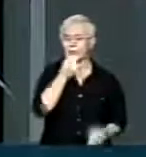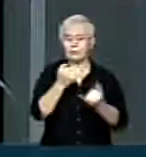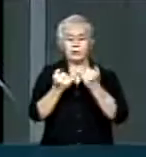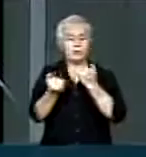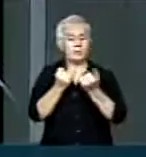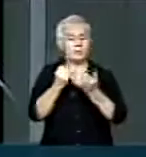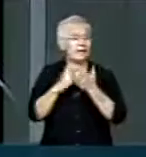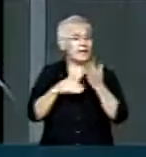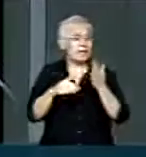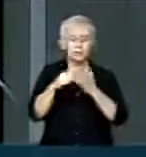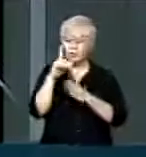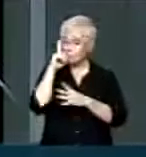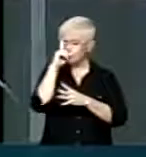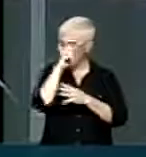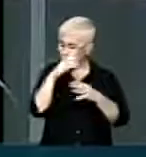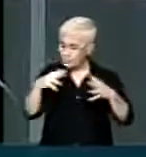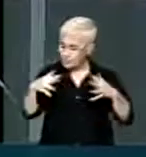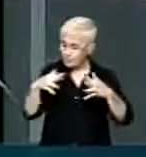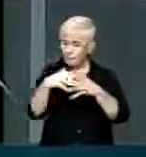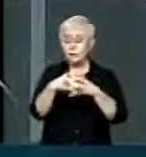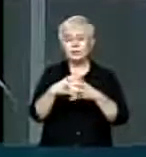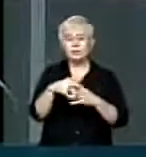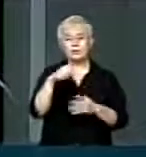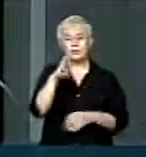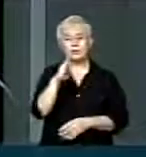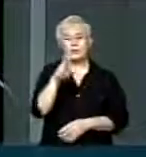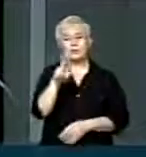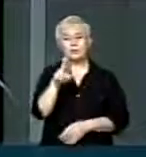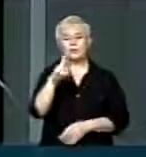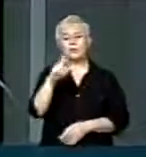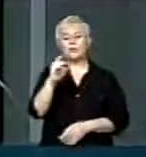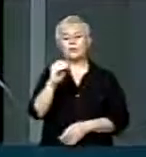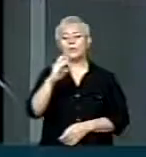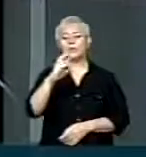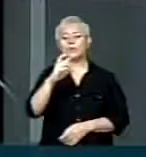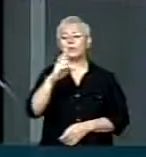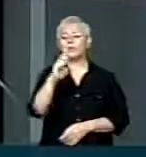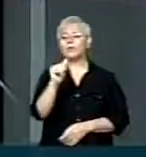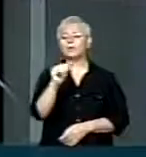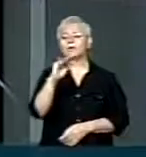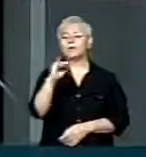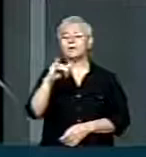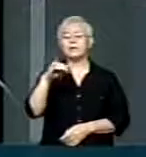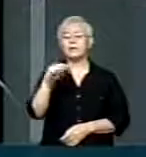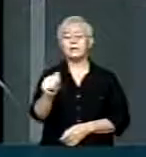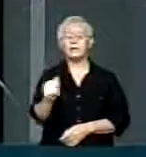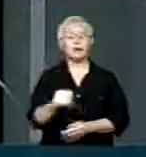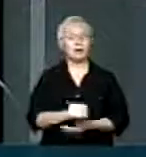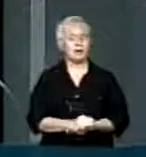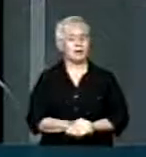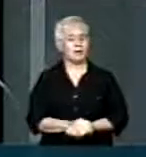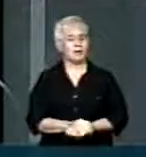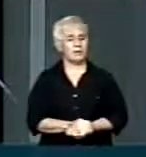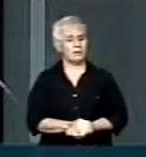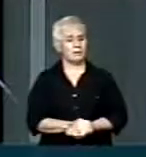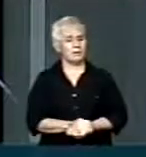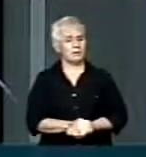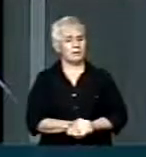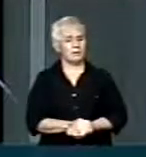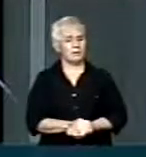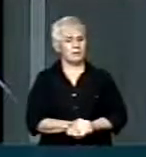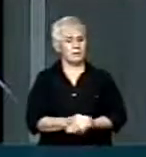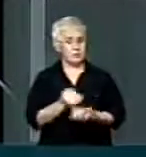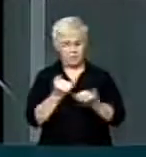Parece existir, senhoras e senhores brasileiros, parece existir